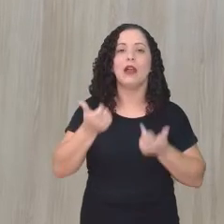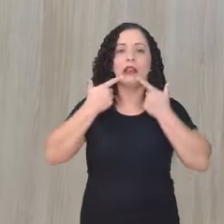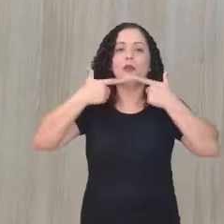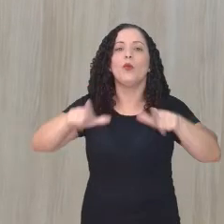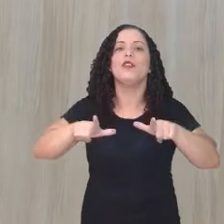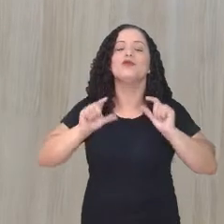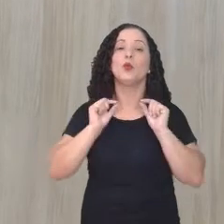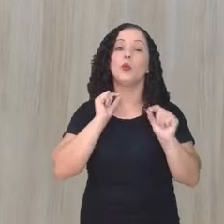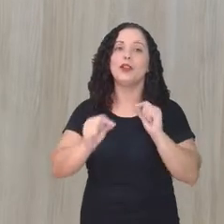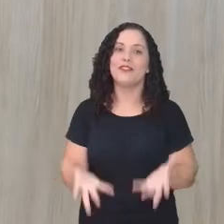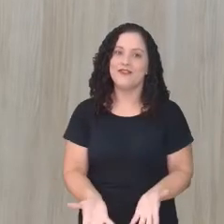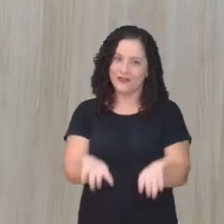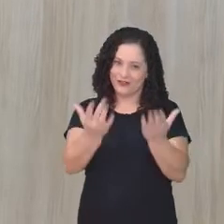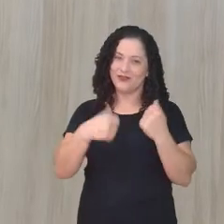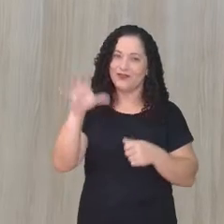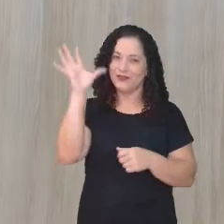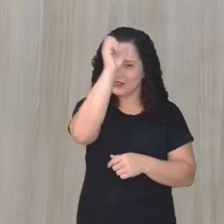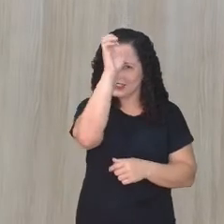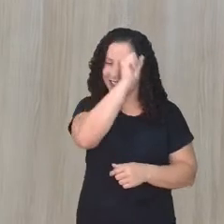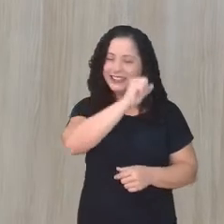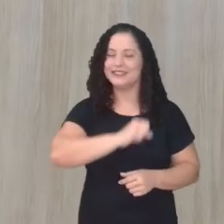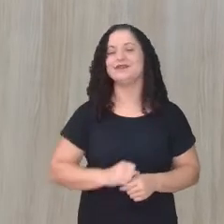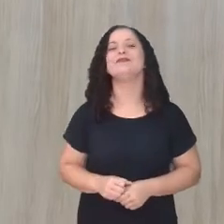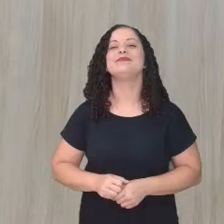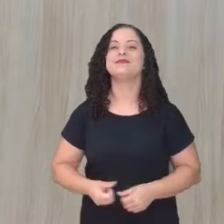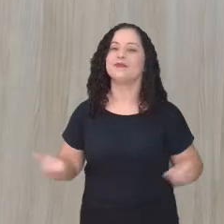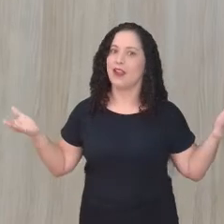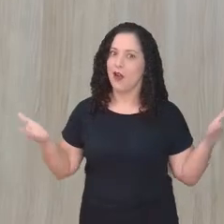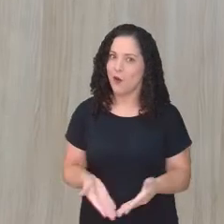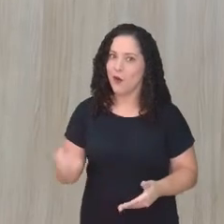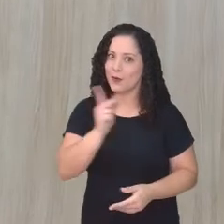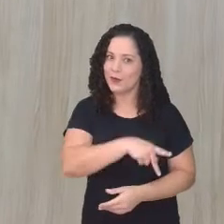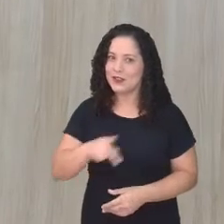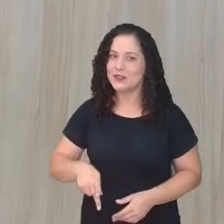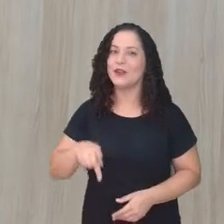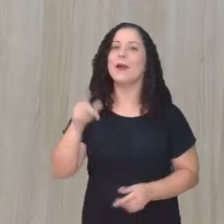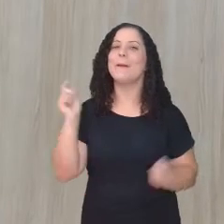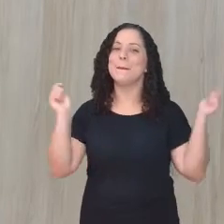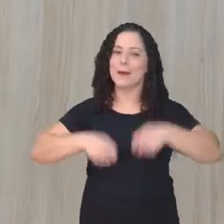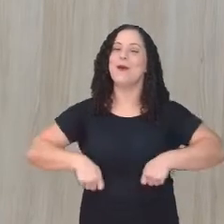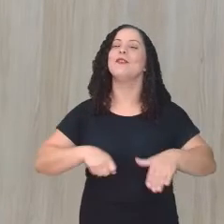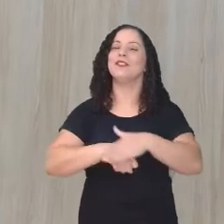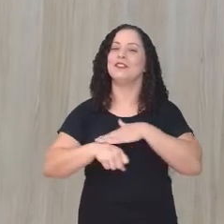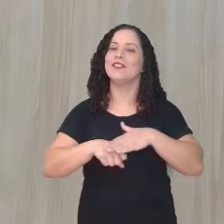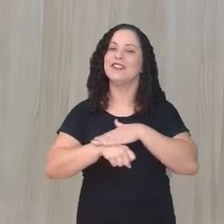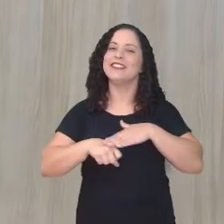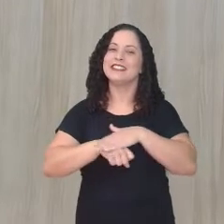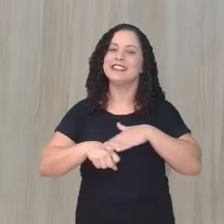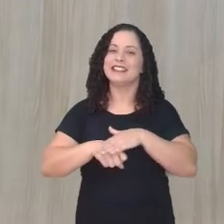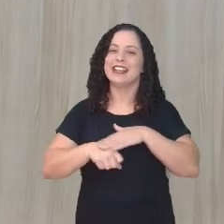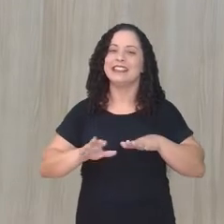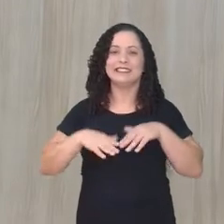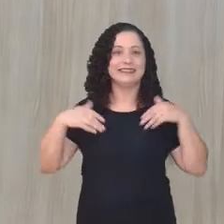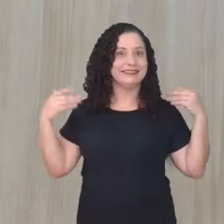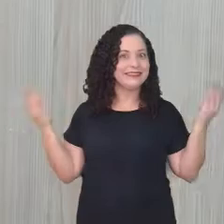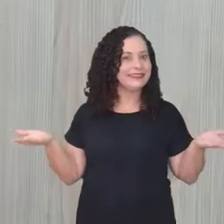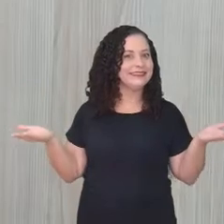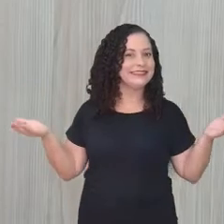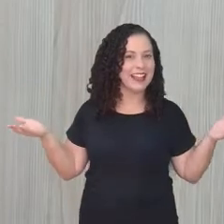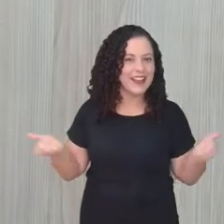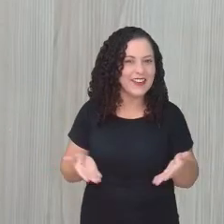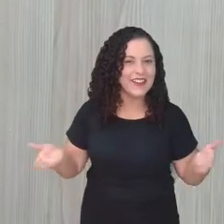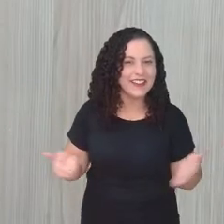Vamos aprender sobre isso? Professora Vivi, eu acredito que agora você pode se comunicar aí com os nossos alunos.